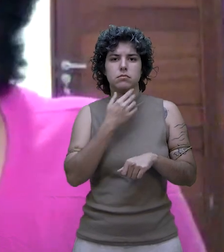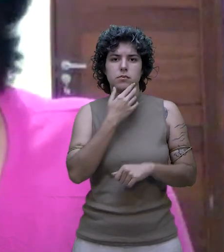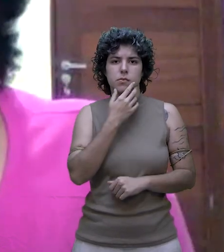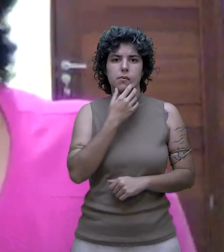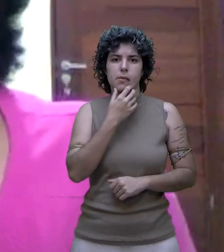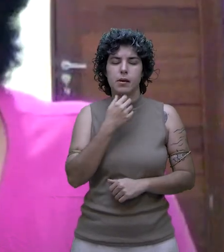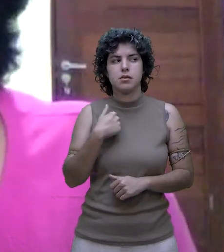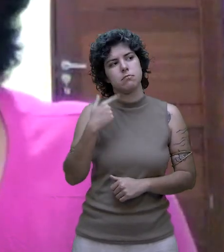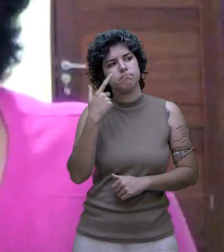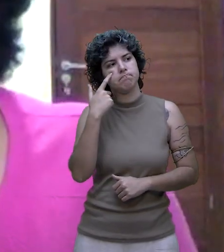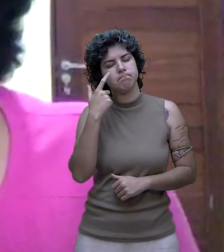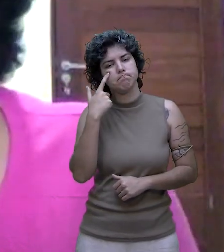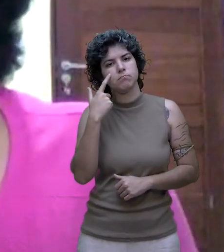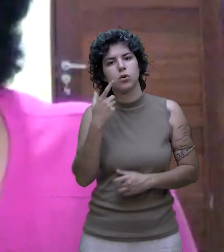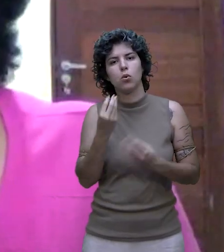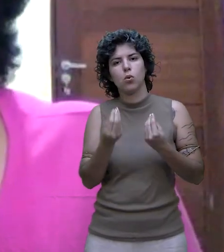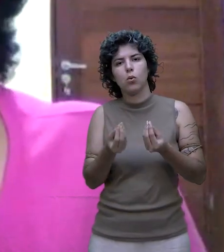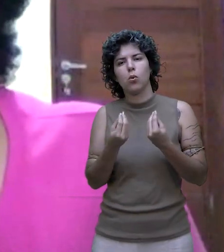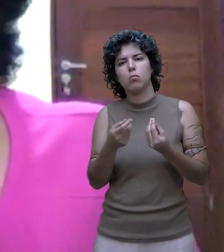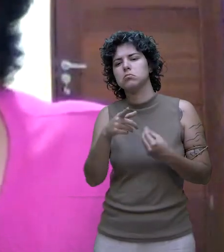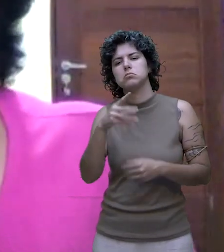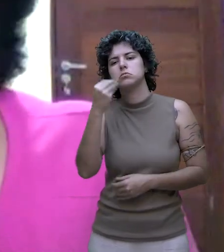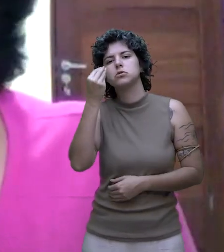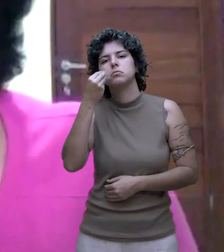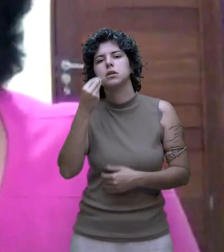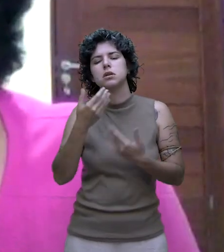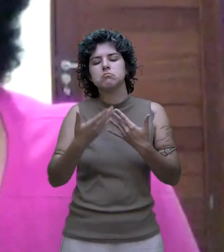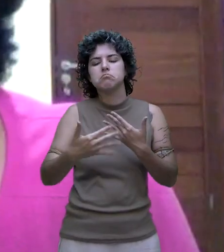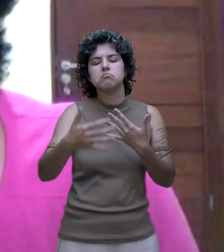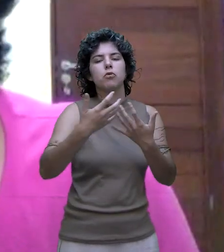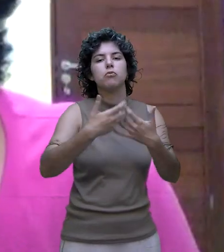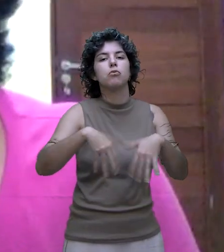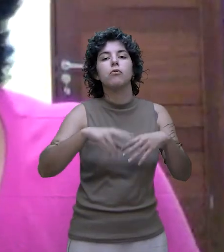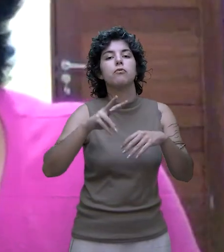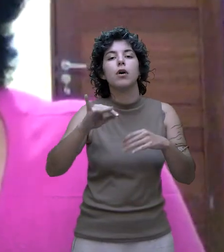para ver como era essa experiência. Eu falei, cara, eu vou